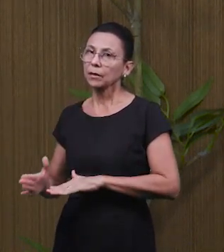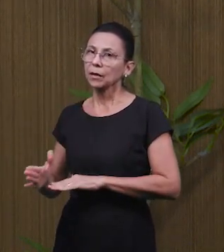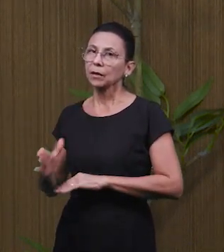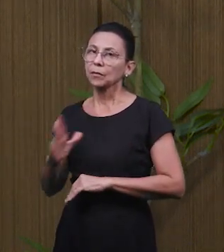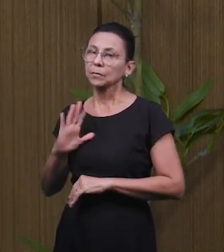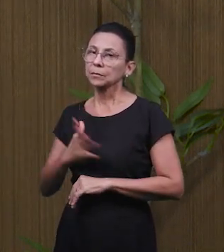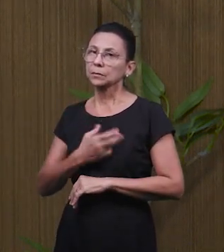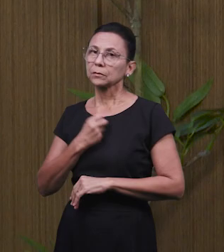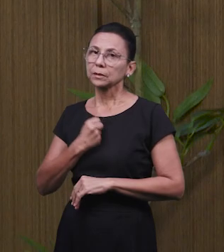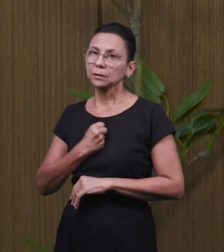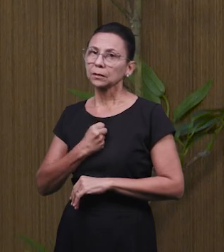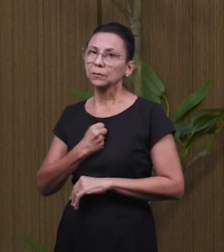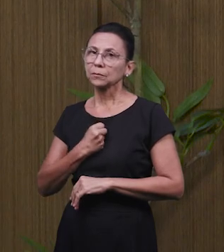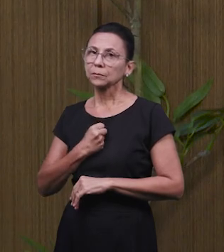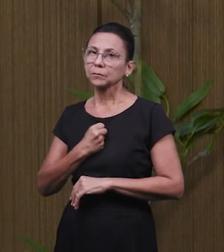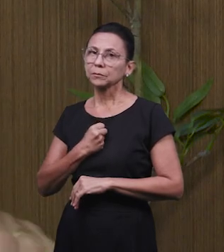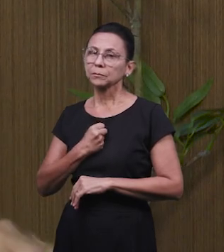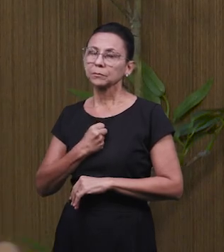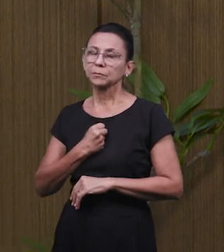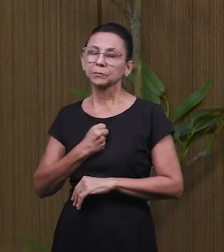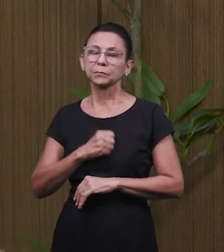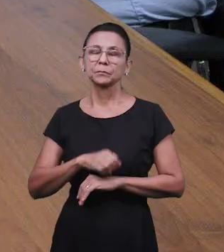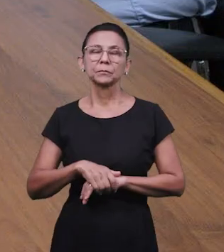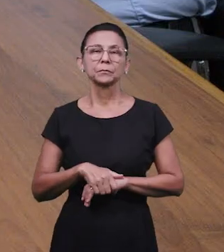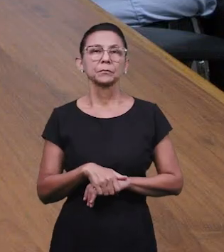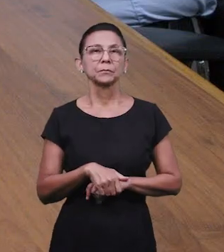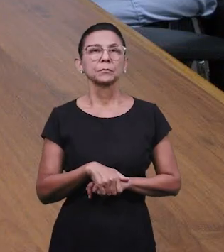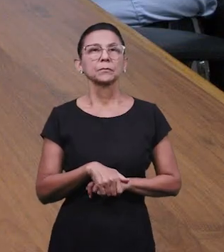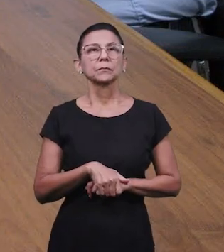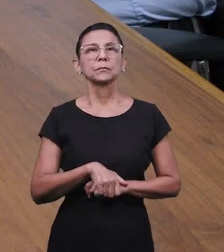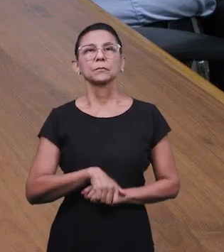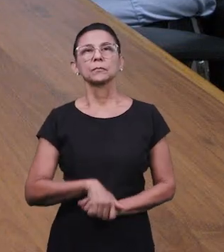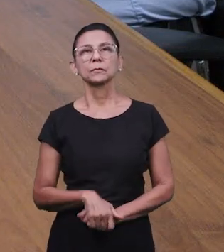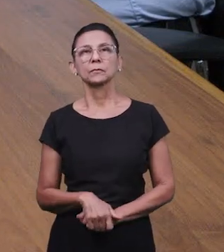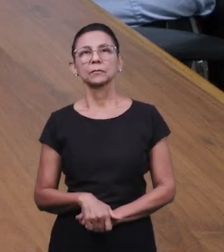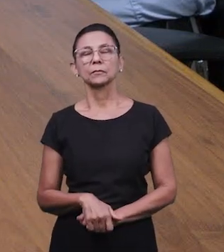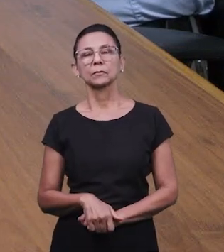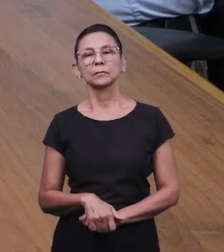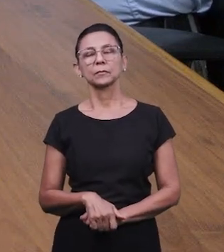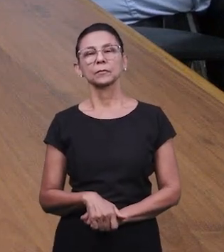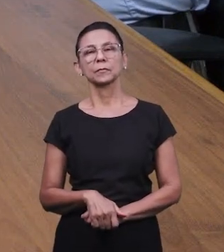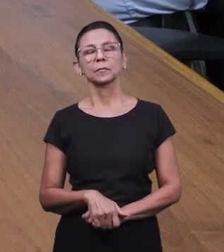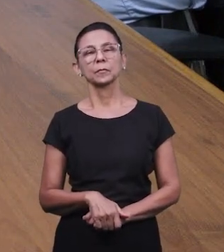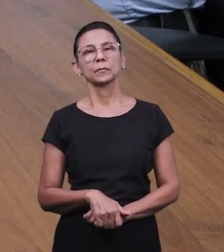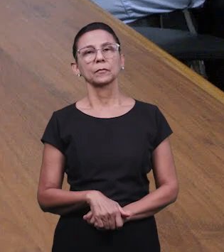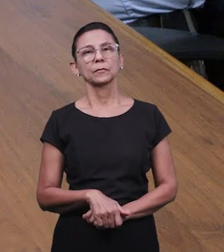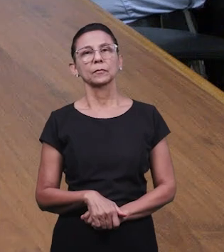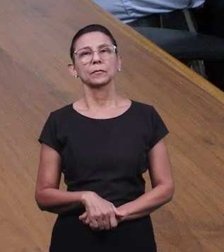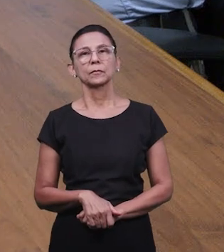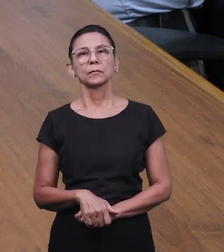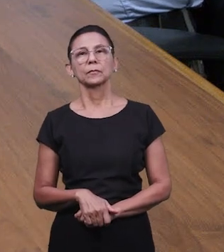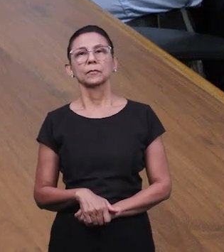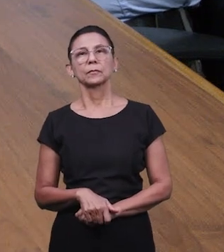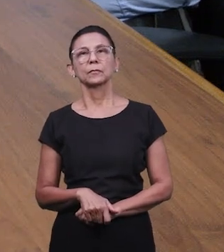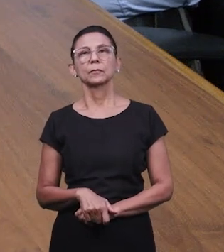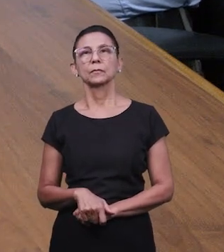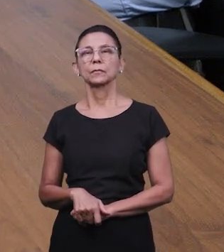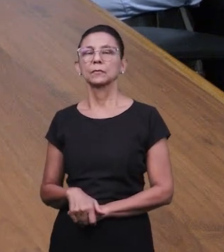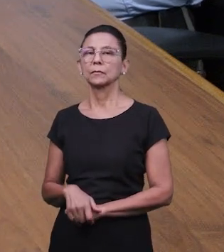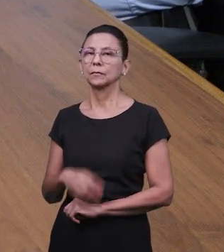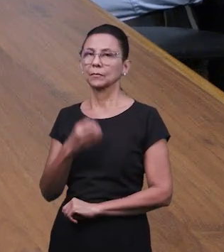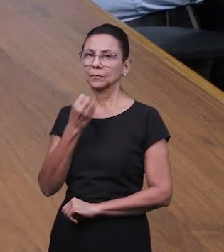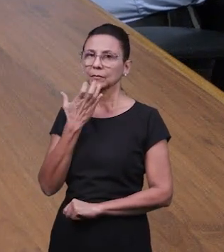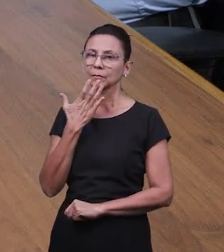salvação, Jesus, a vida da igreja. Que bênção. Bom, a